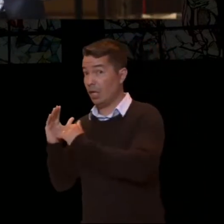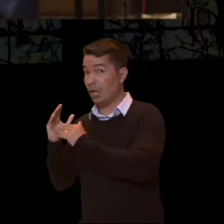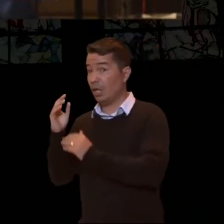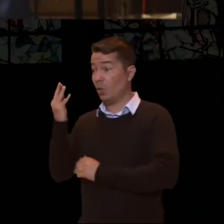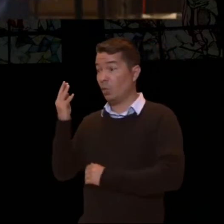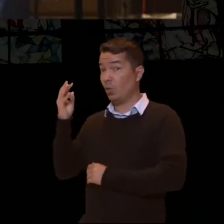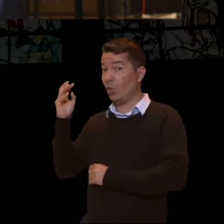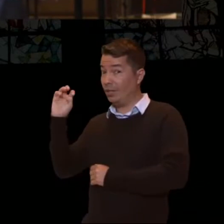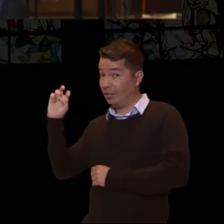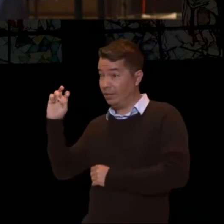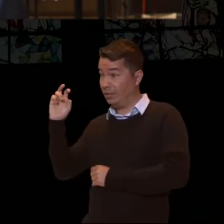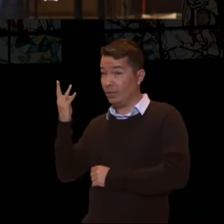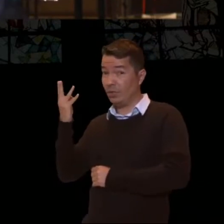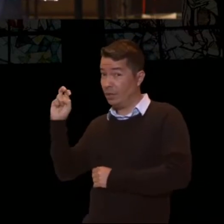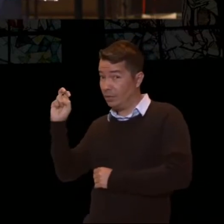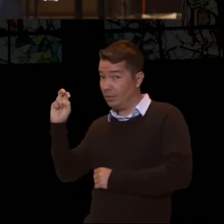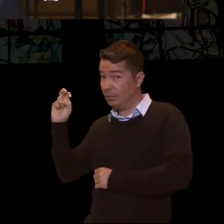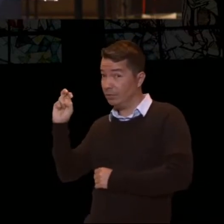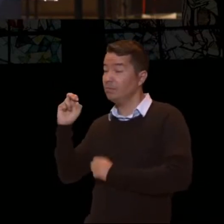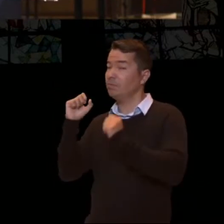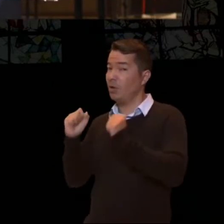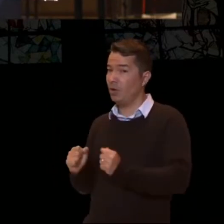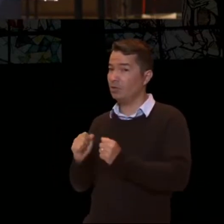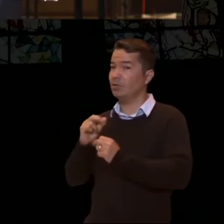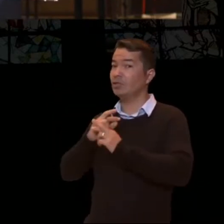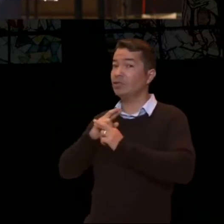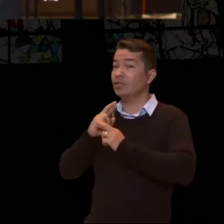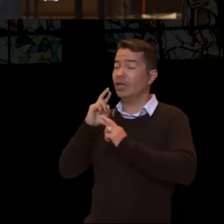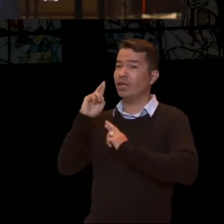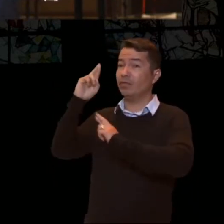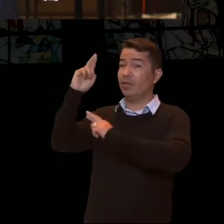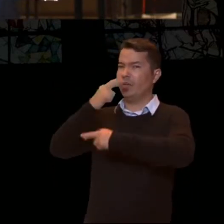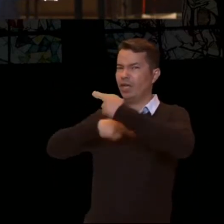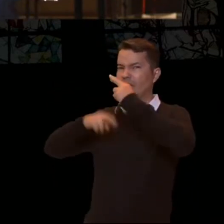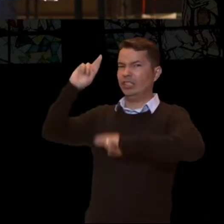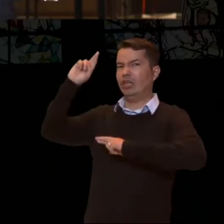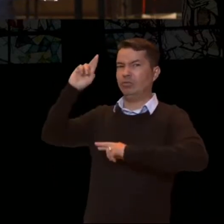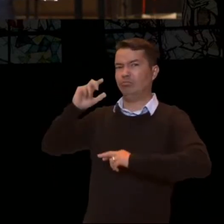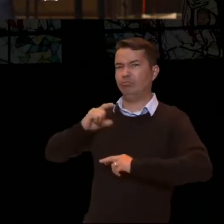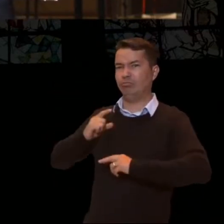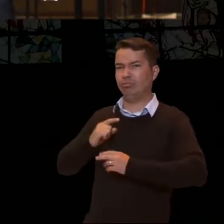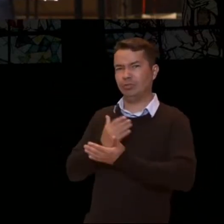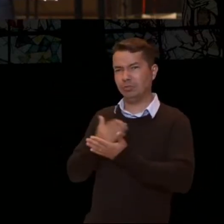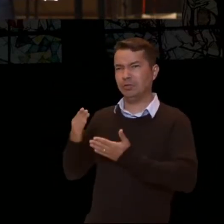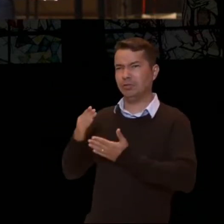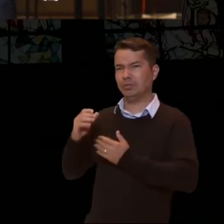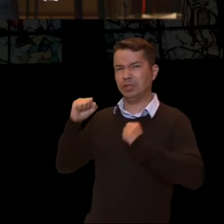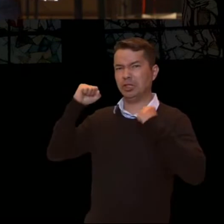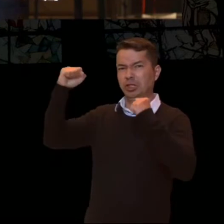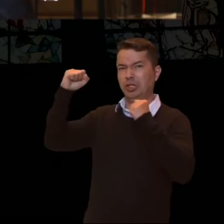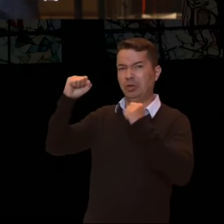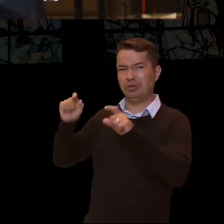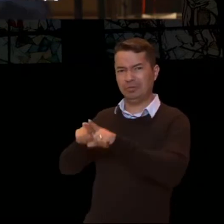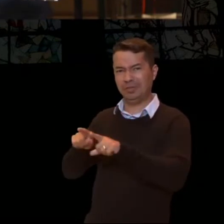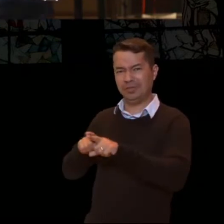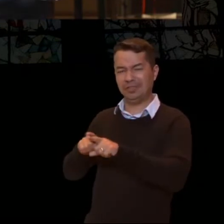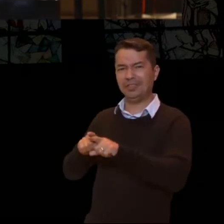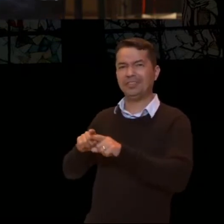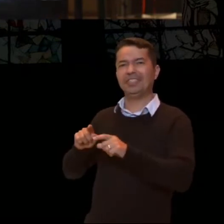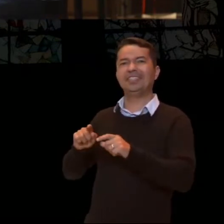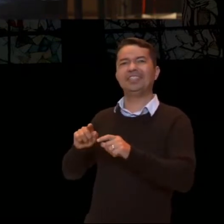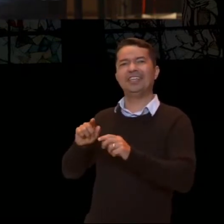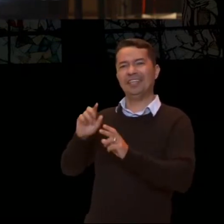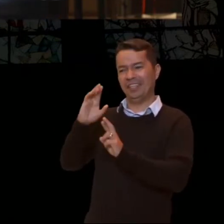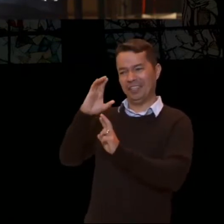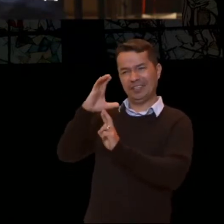sênior, porque eu já estou chegando lá, né? Já passei de lá, então, e quem sabe, né, eu possa ficar um ano no